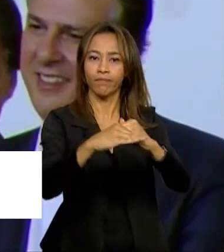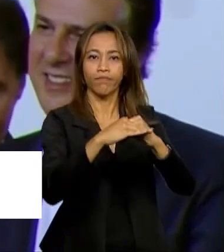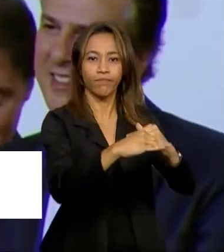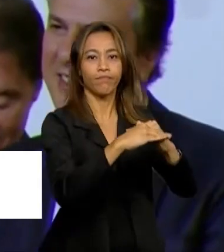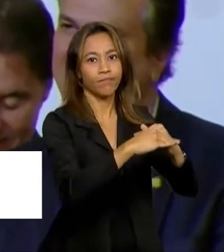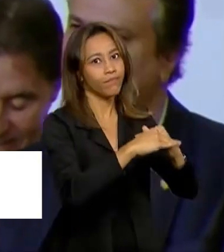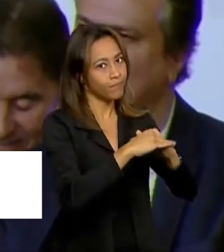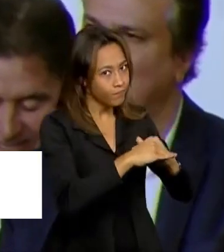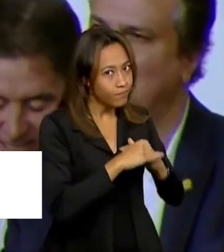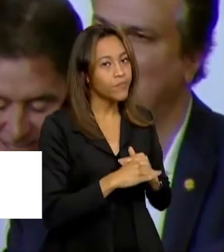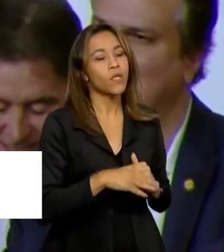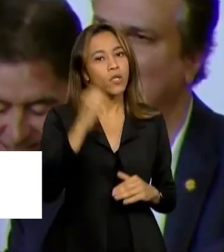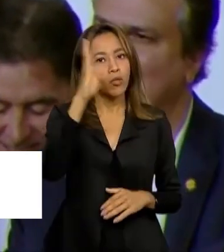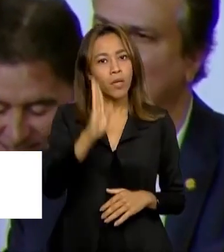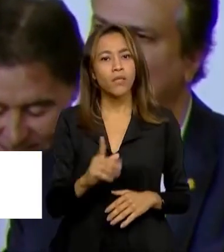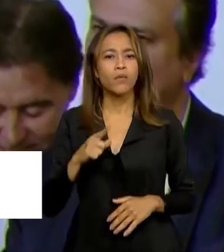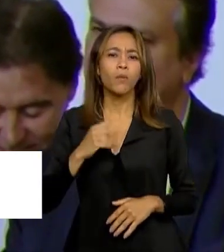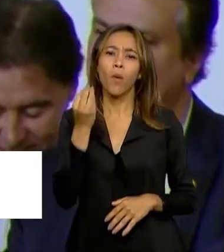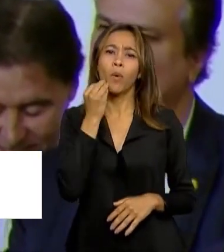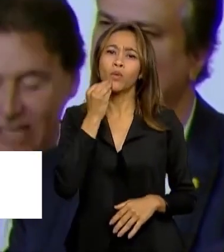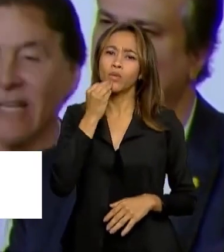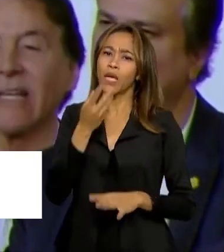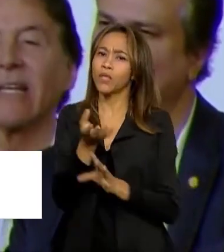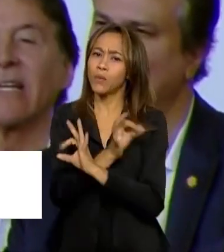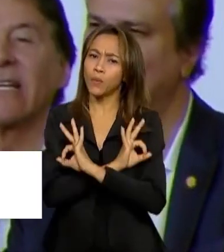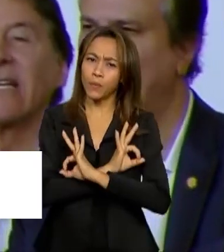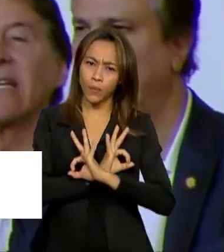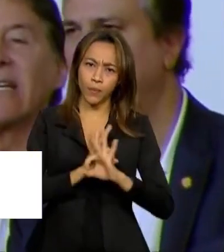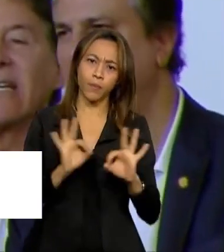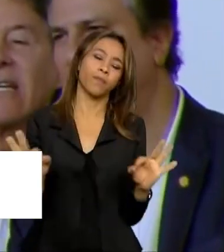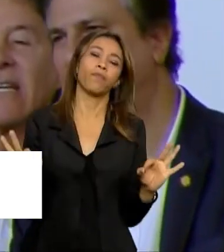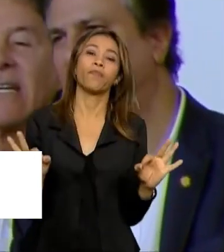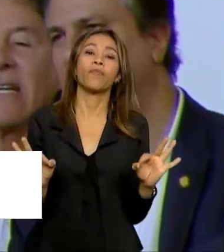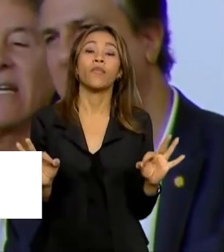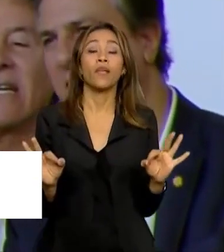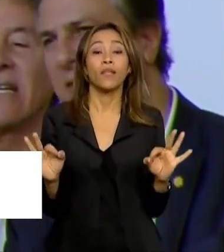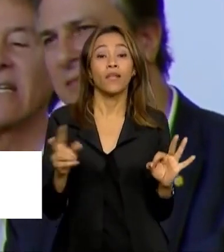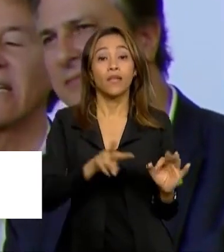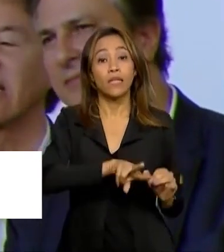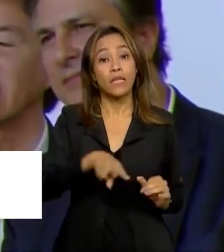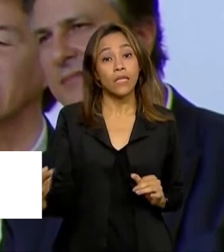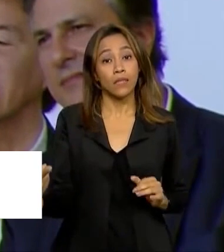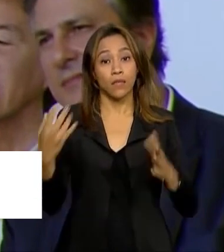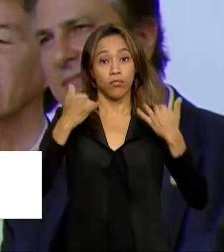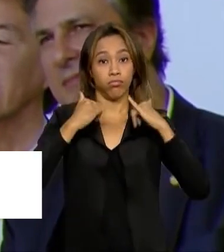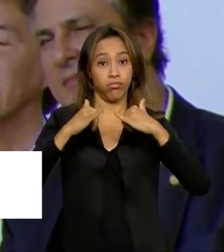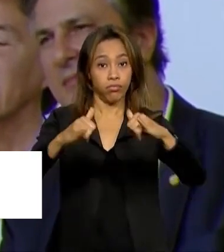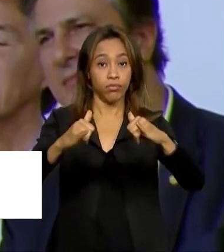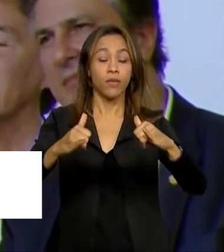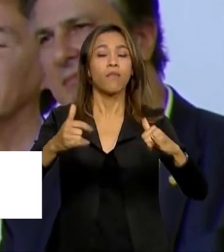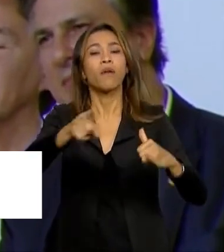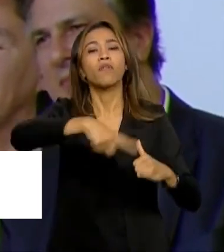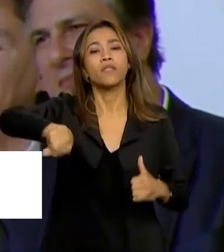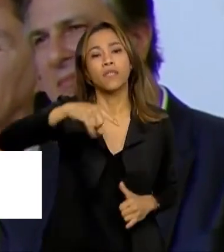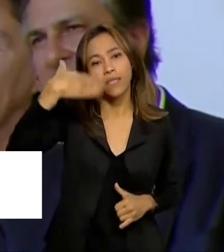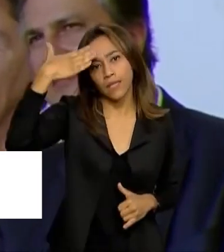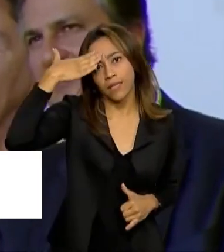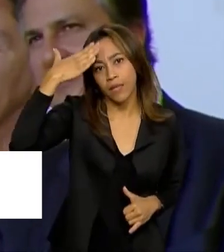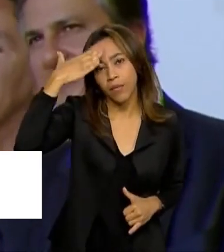Brasil tem uma chance extraordinária com essa questão da transição energética. Só para vocês terem